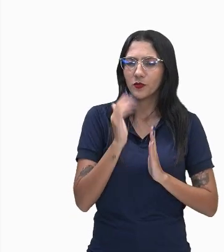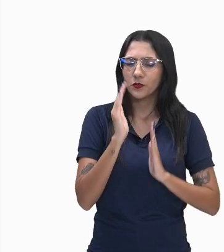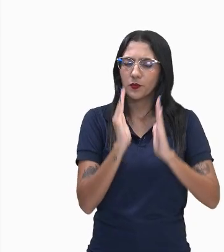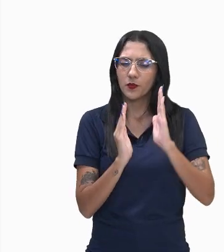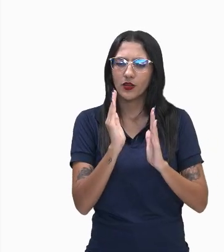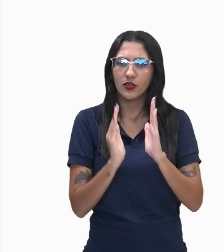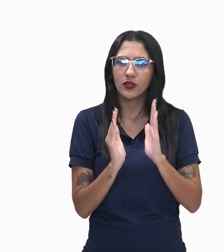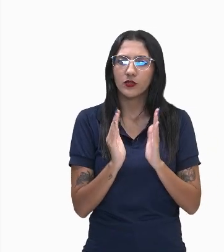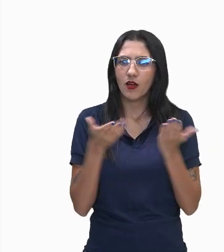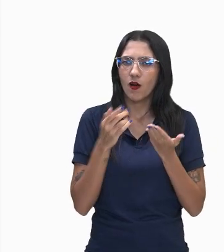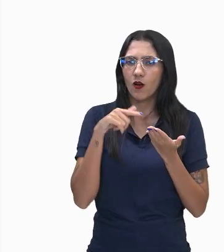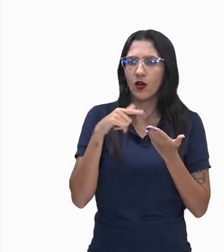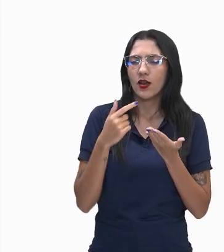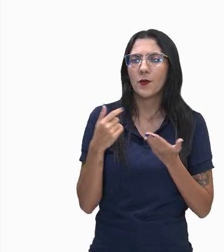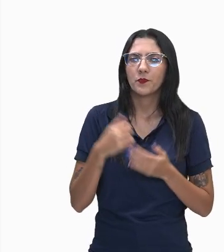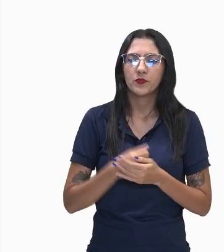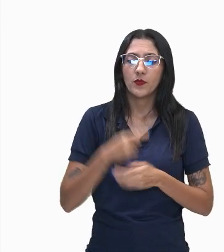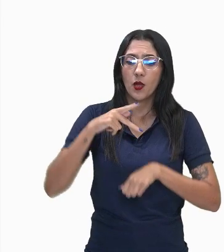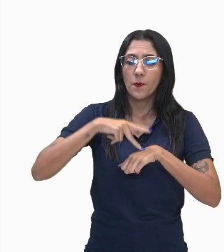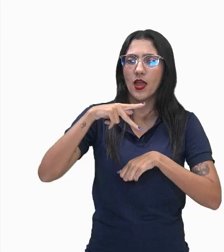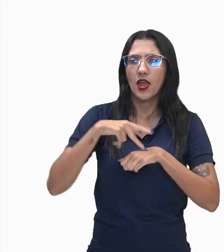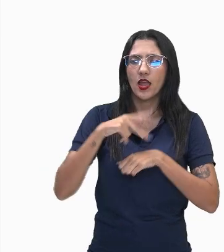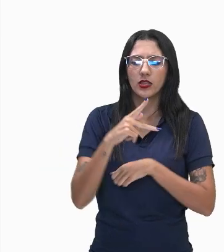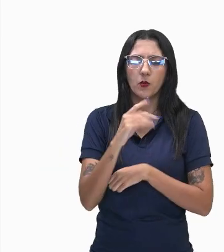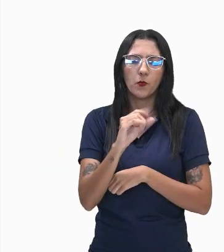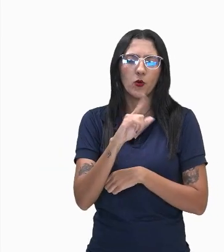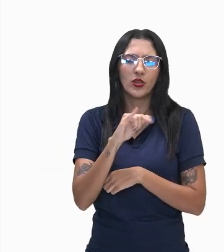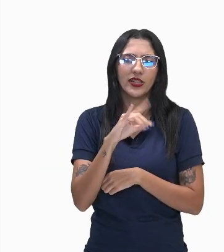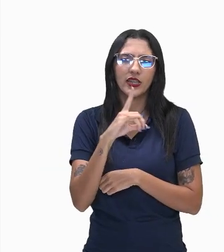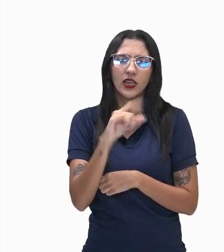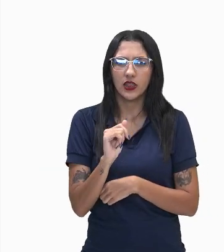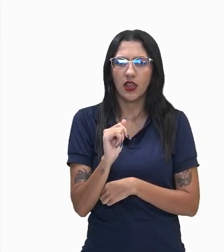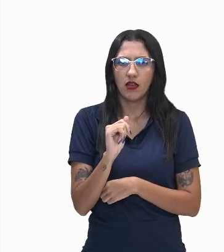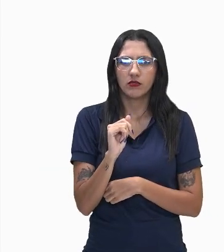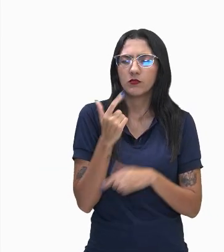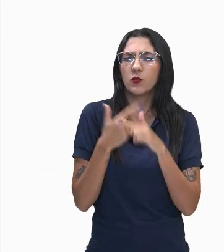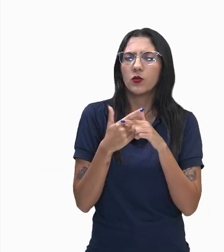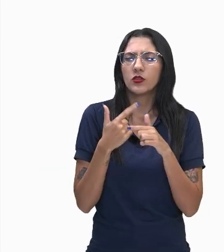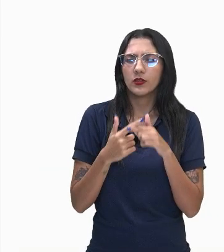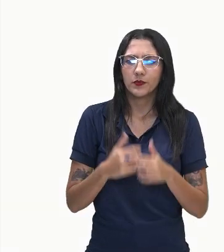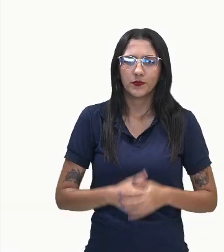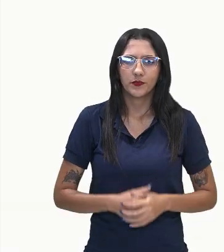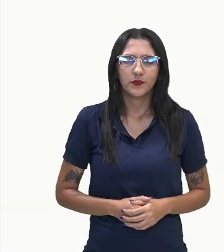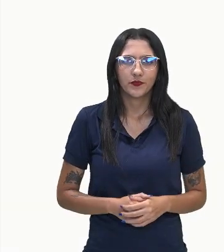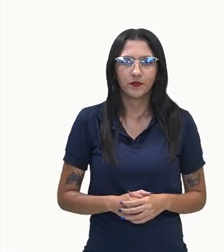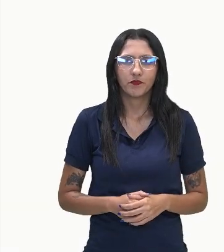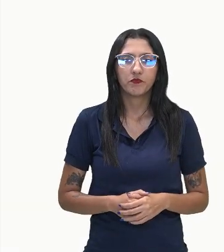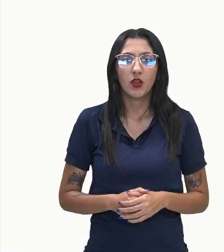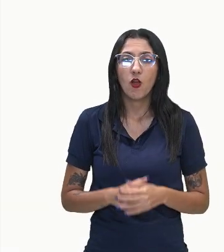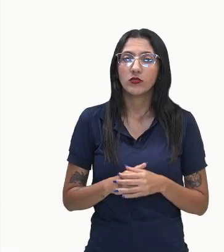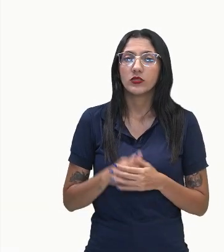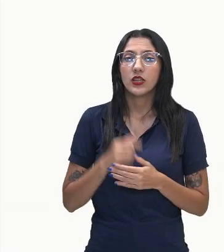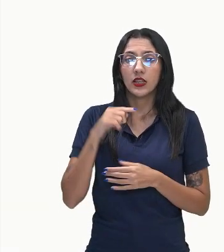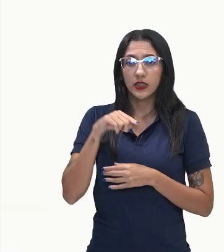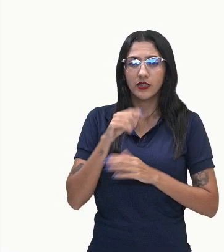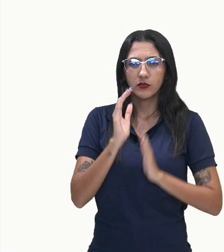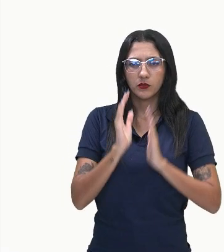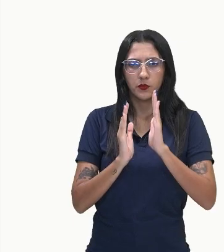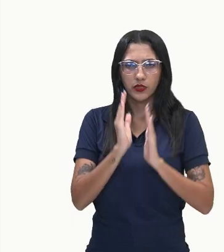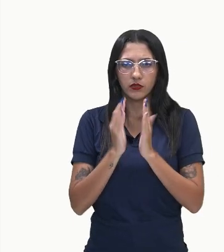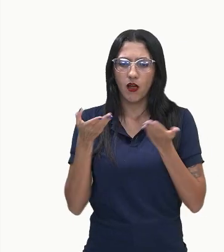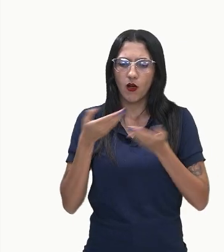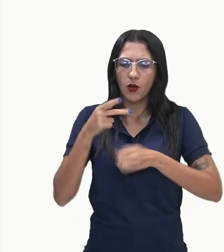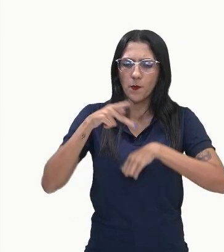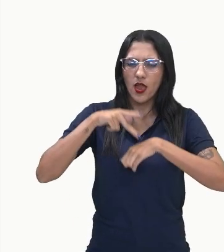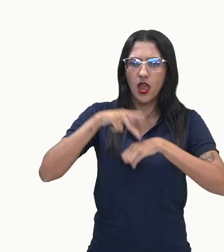é conhecida como pedra polida. Por que pedra polida? Porque a partir daqui as pedras